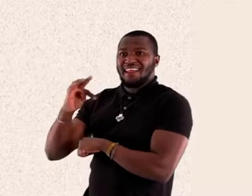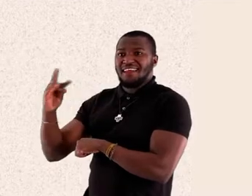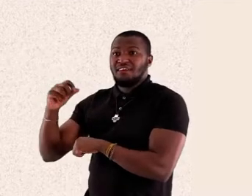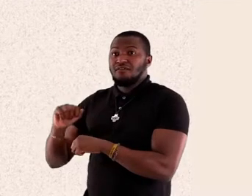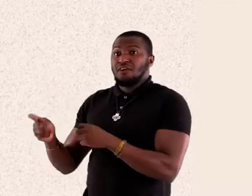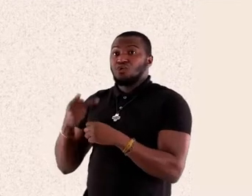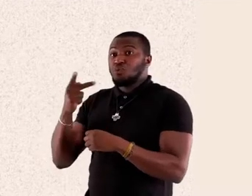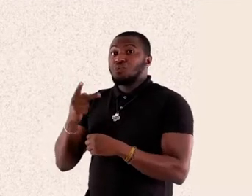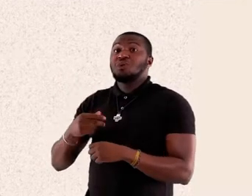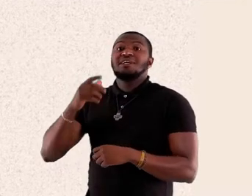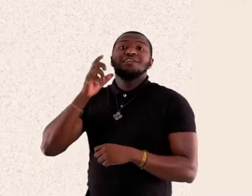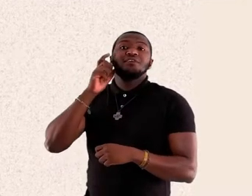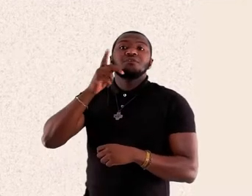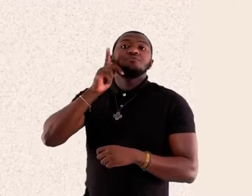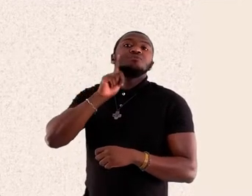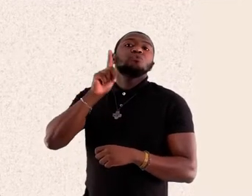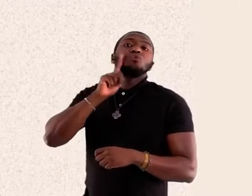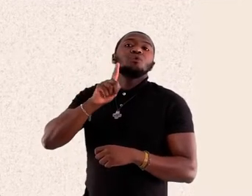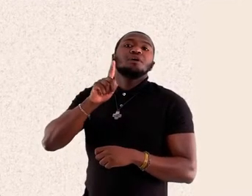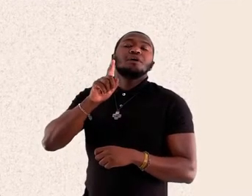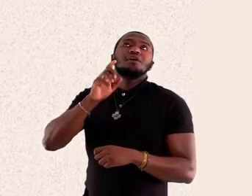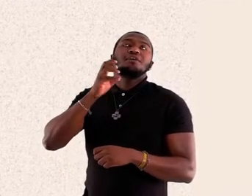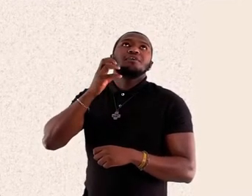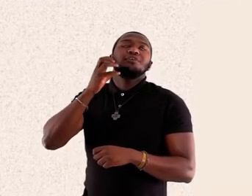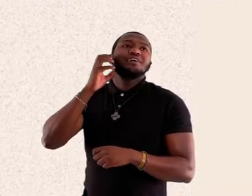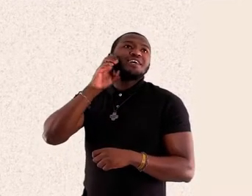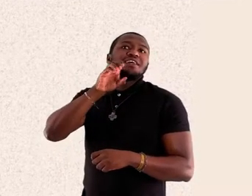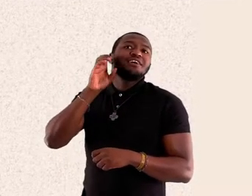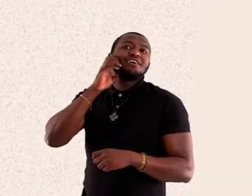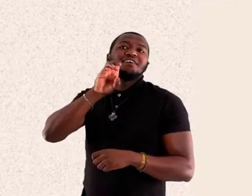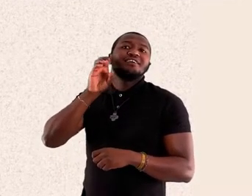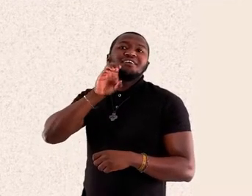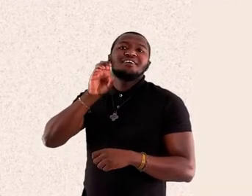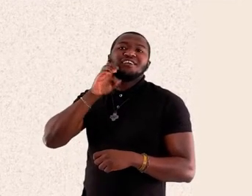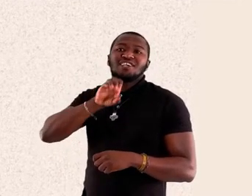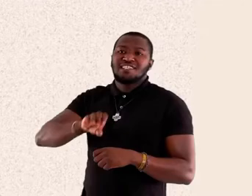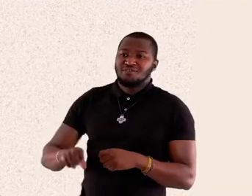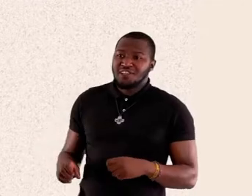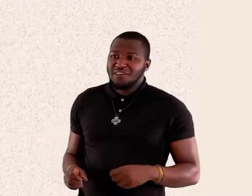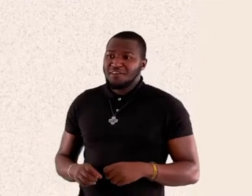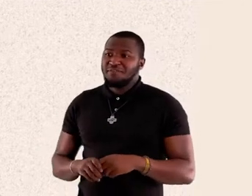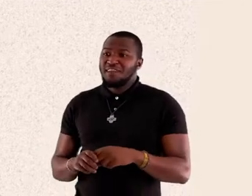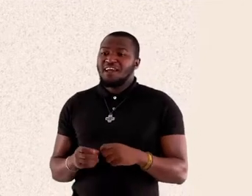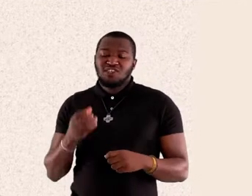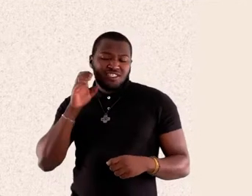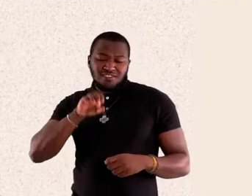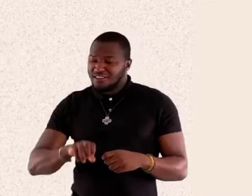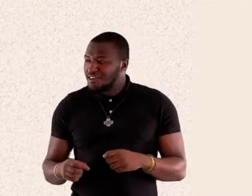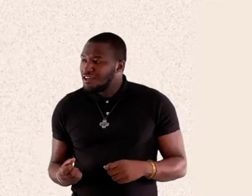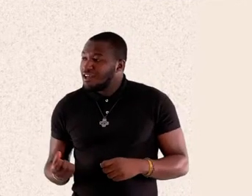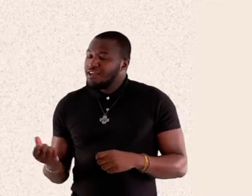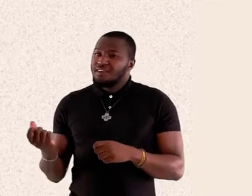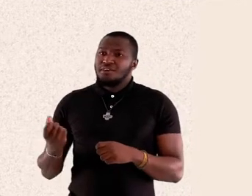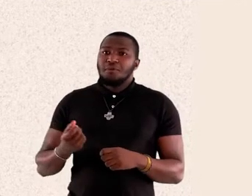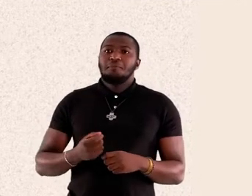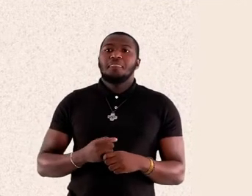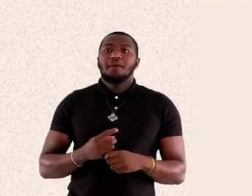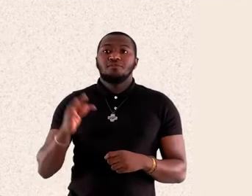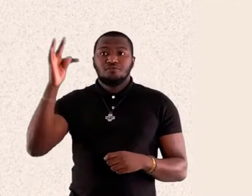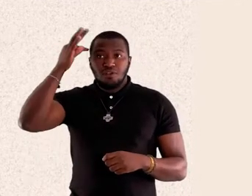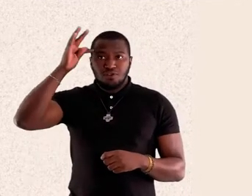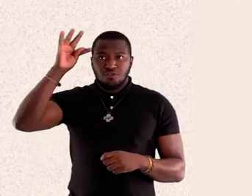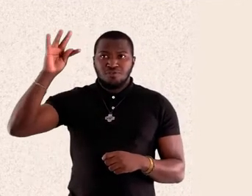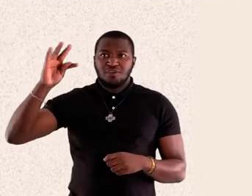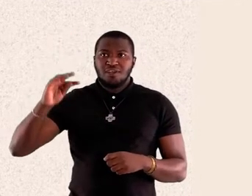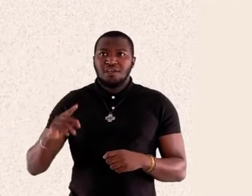eu já tive outras ideias então assim ela tem ela me influenciou e agora já não é mais a mesma coisa no